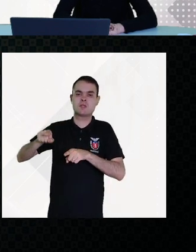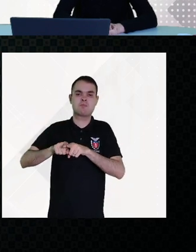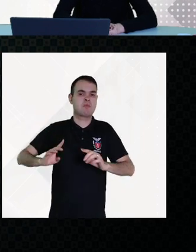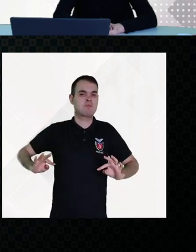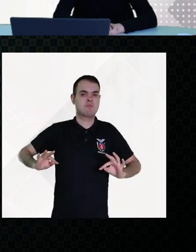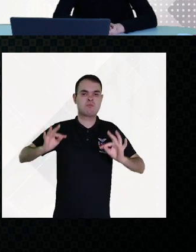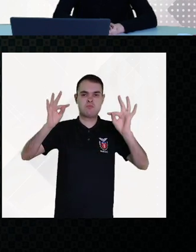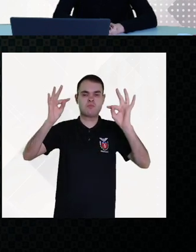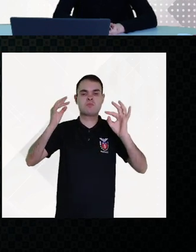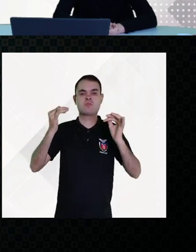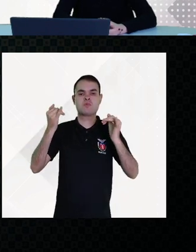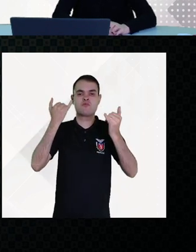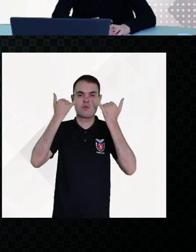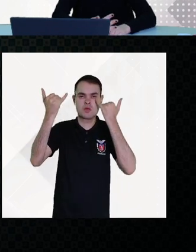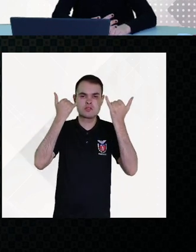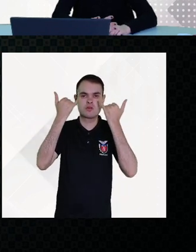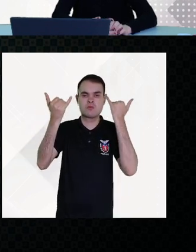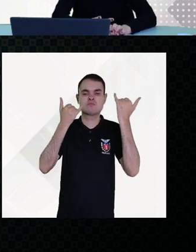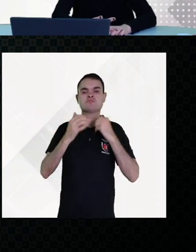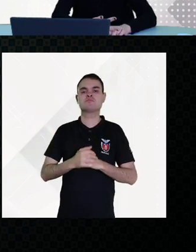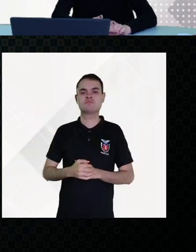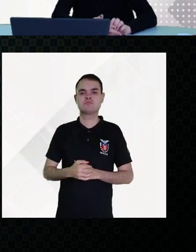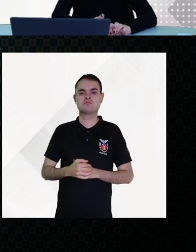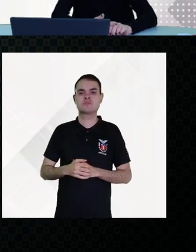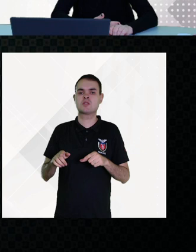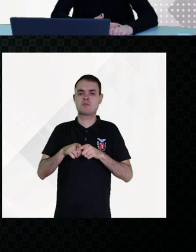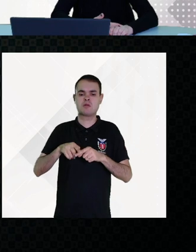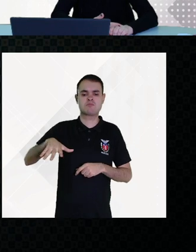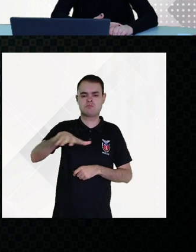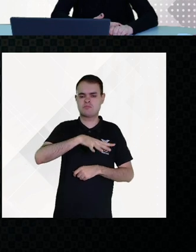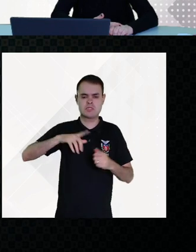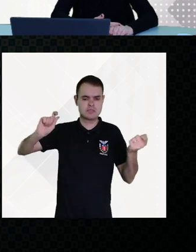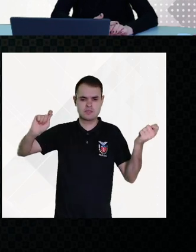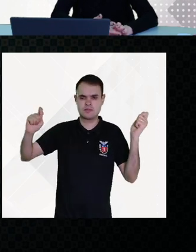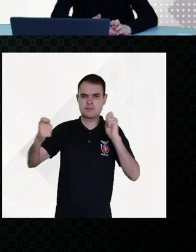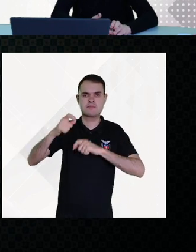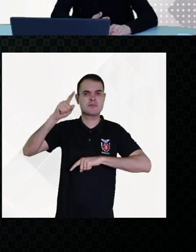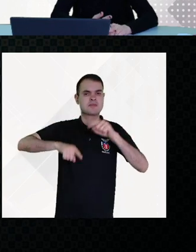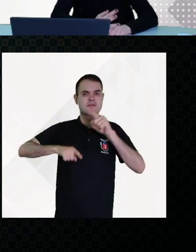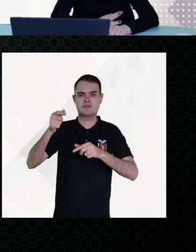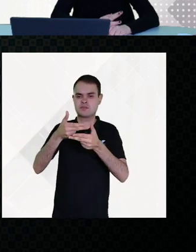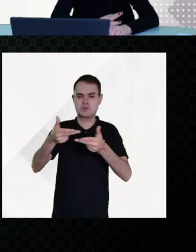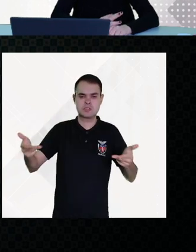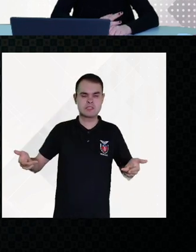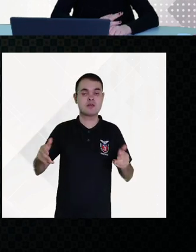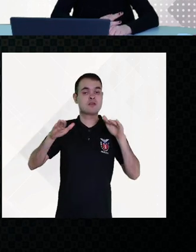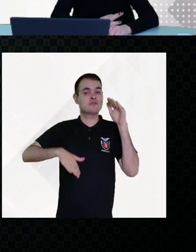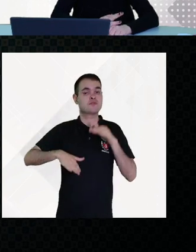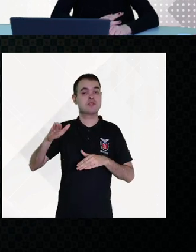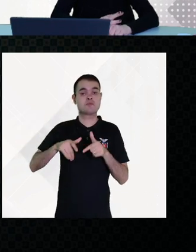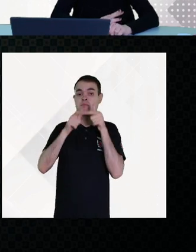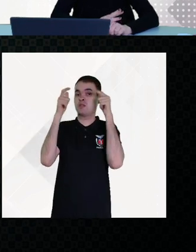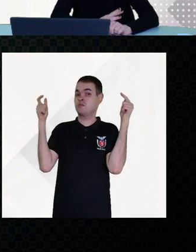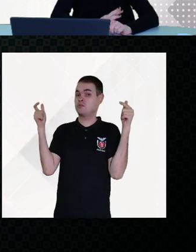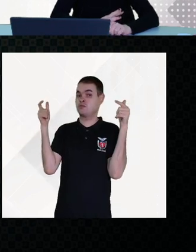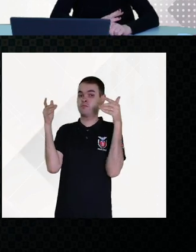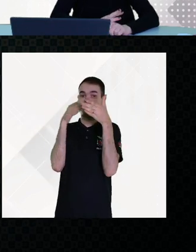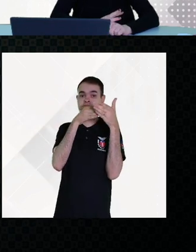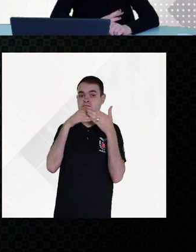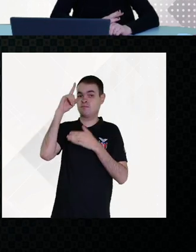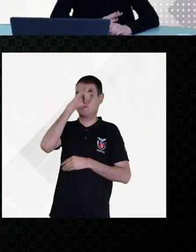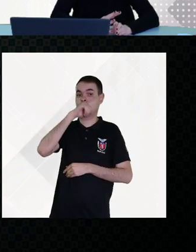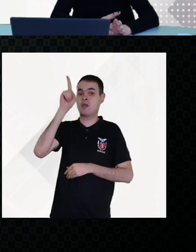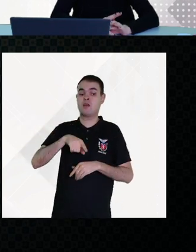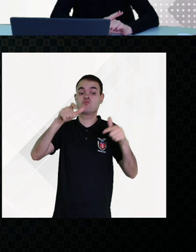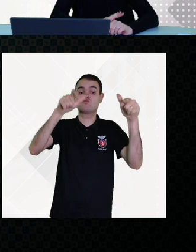estou falando, as adaptações do ambiente, do mobiliário e de materiais escolares. Então, muitas vezes, a dificuldade desse aluno estar no